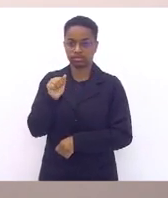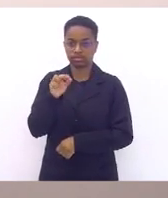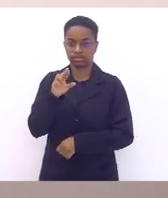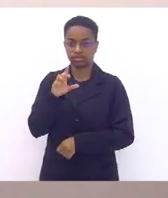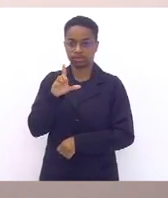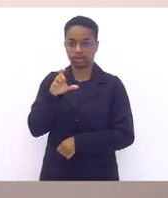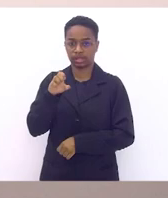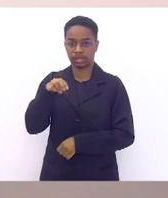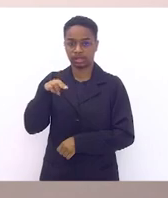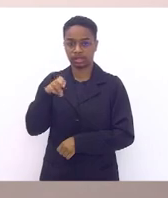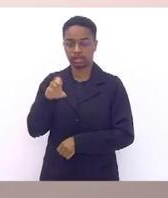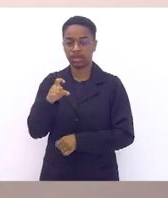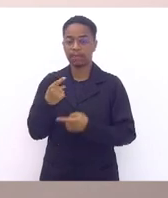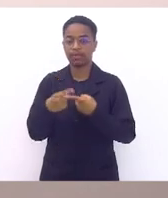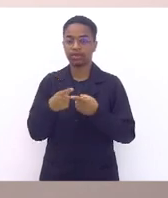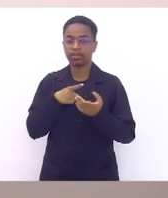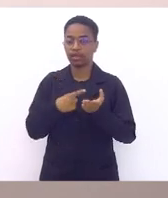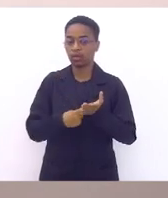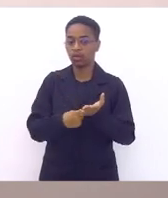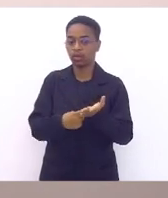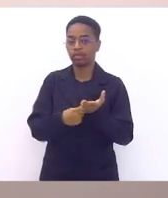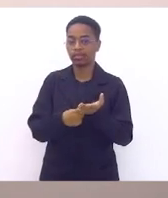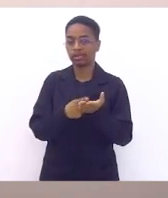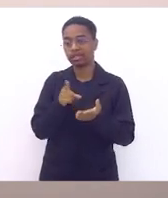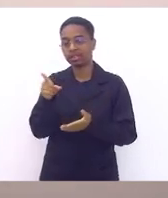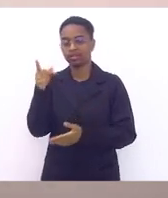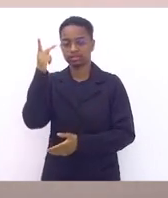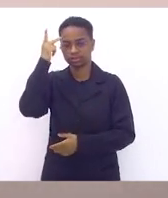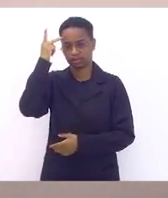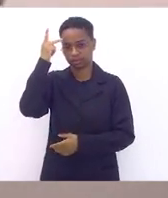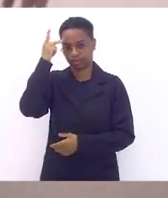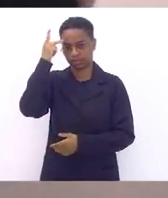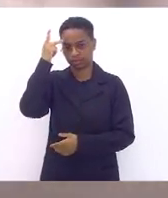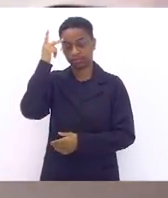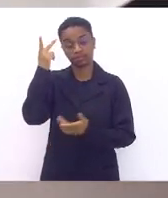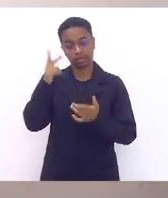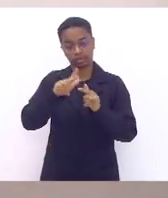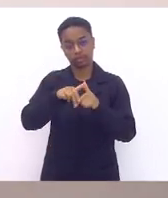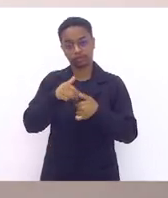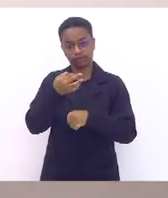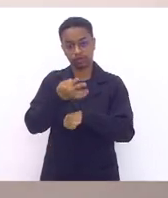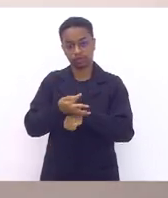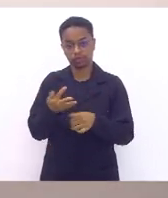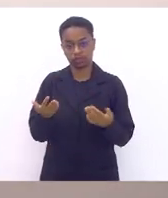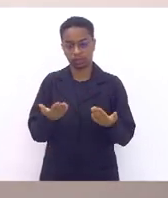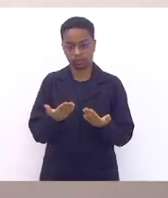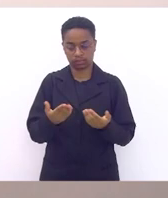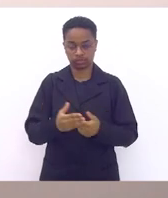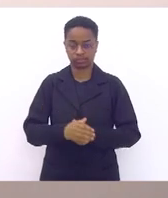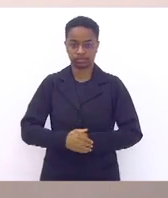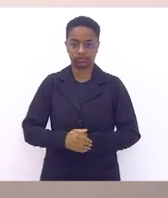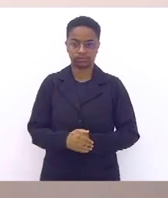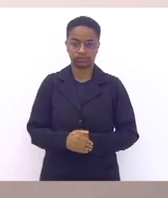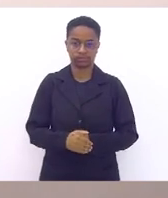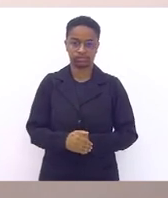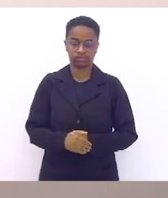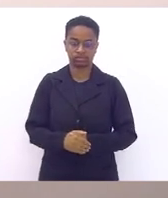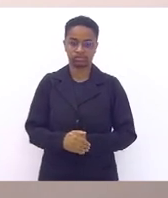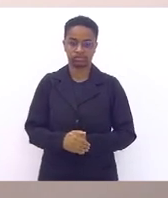está numa agenda da tuberculose em São Paulo. Então, por isso, ela não está presente conosco. E nós